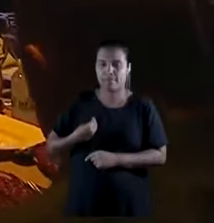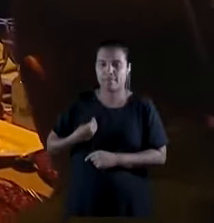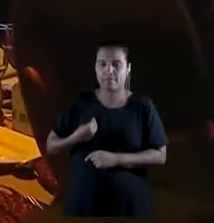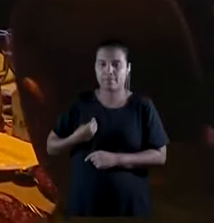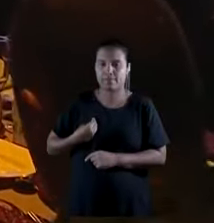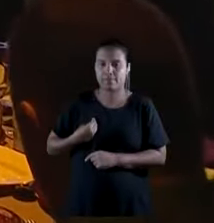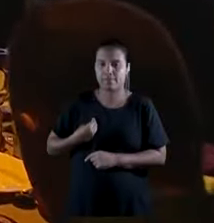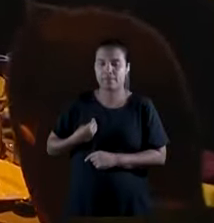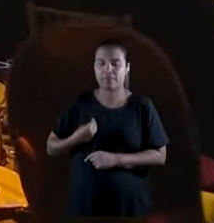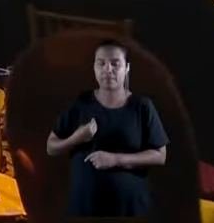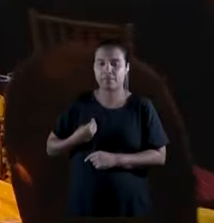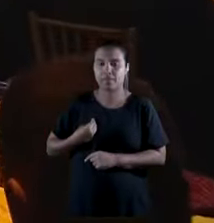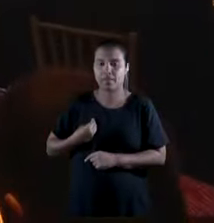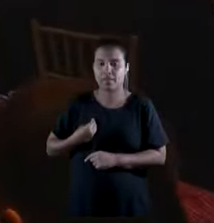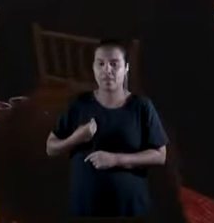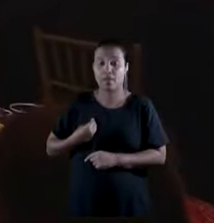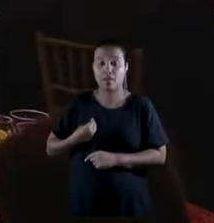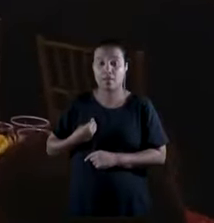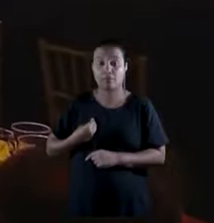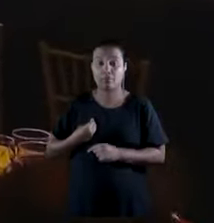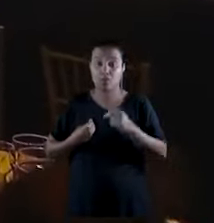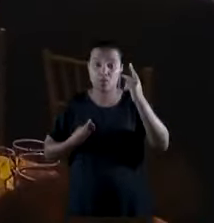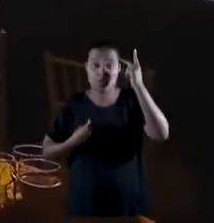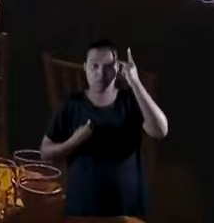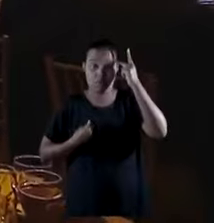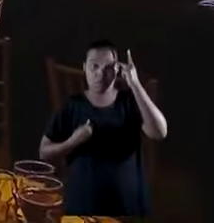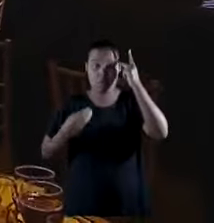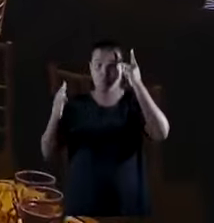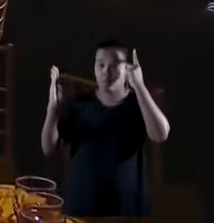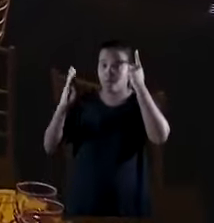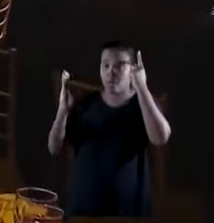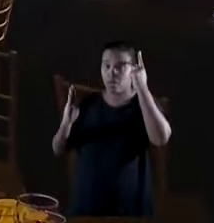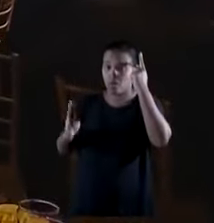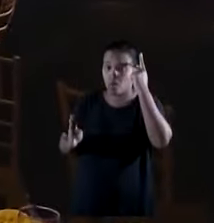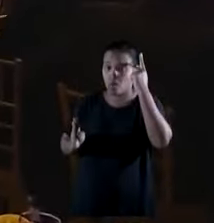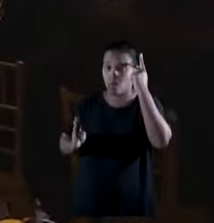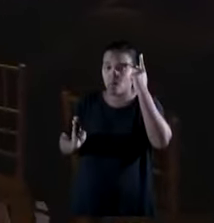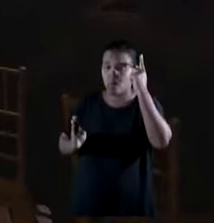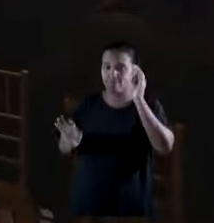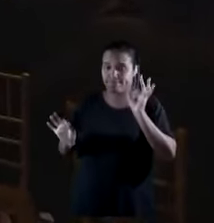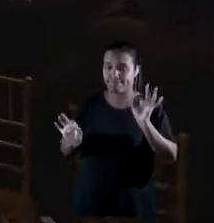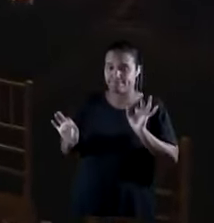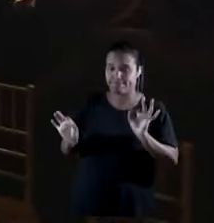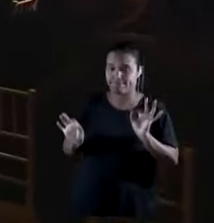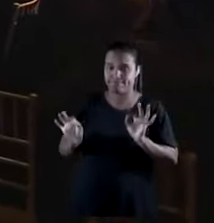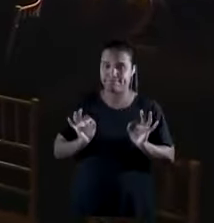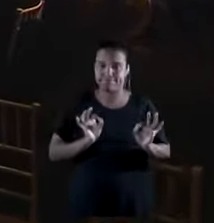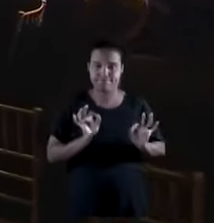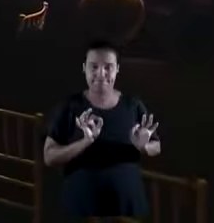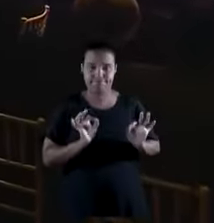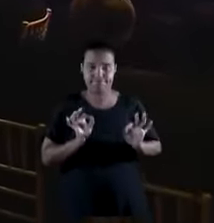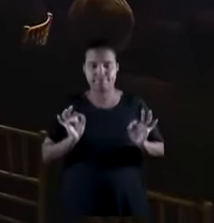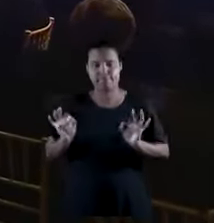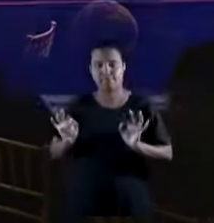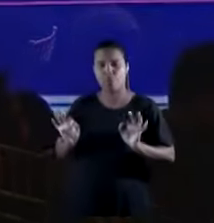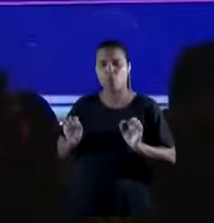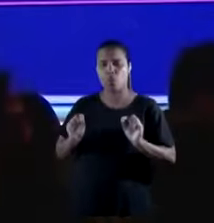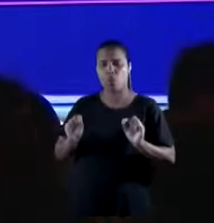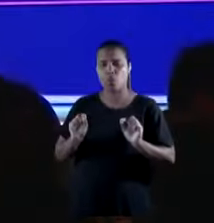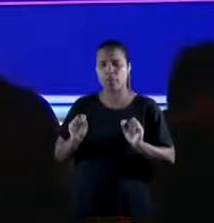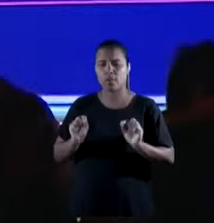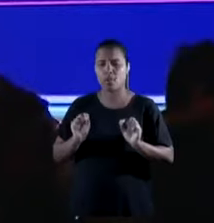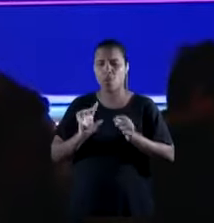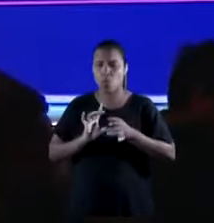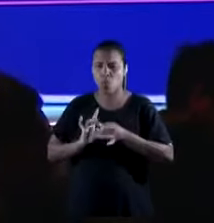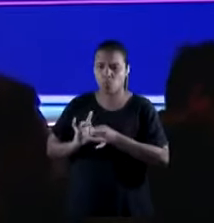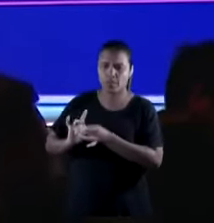Modernizar o futebol de São Paulo e do Brasil necessita de união e resiliência, mesmo